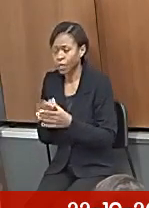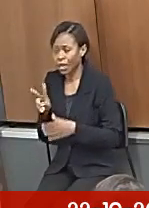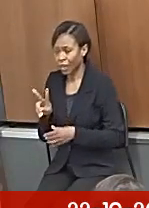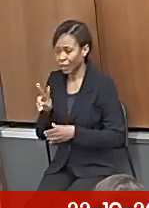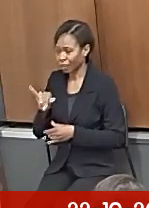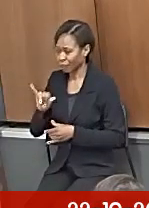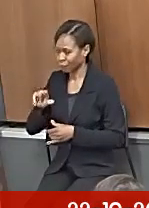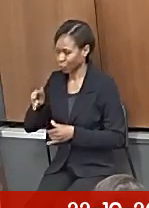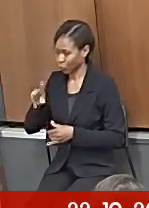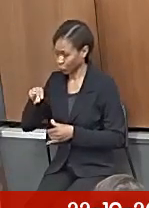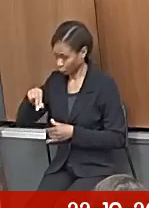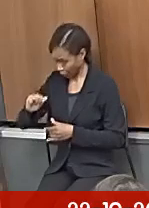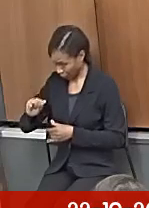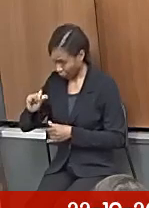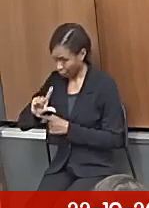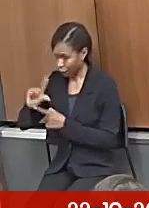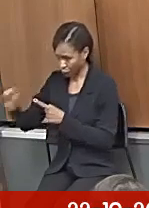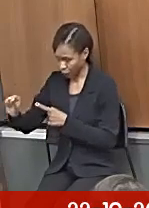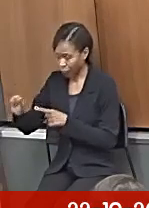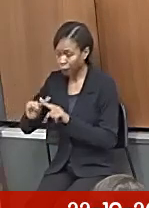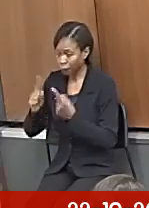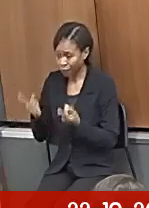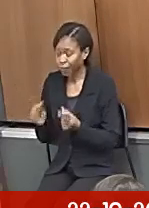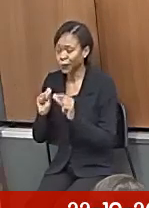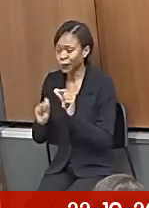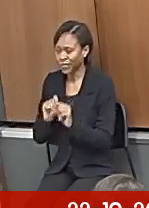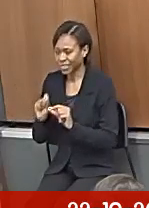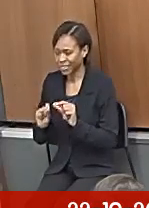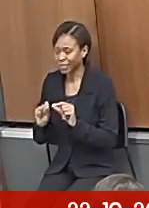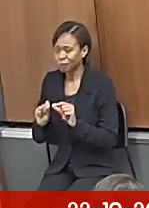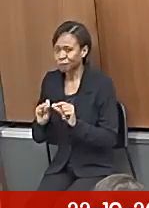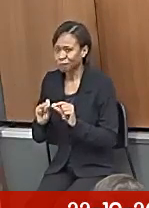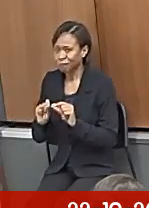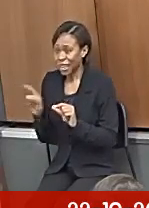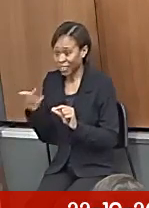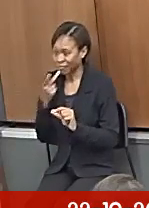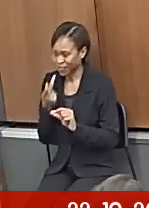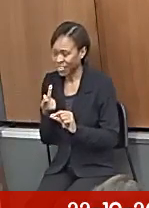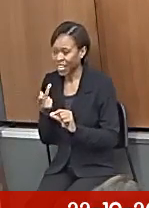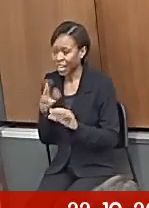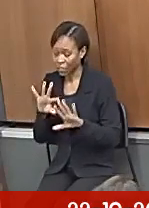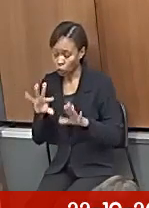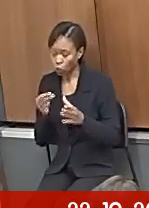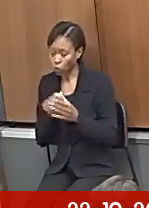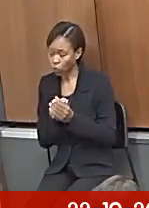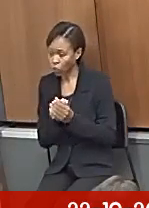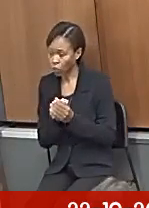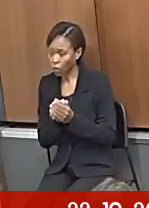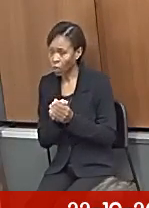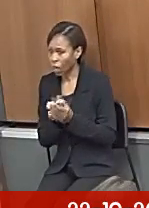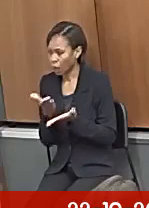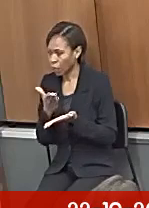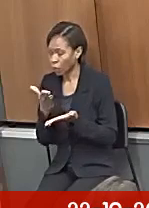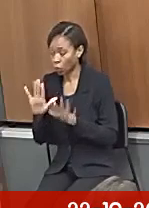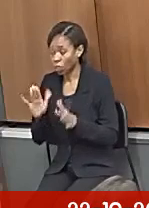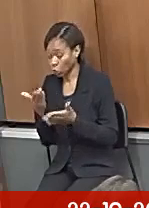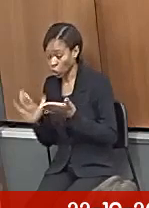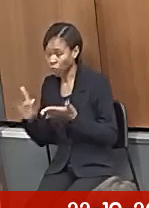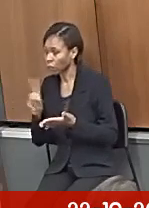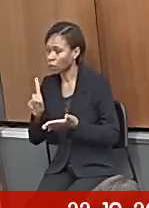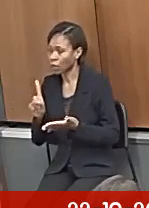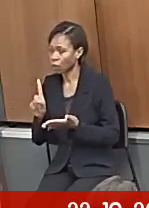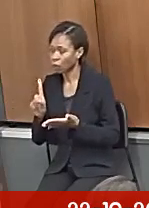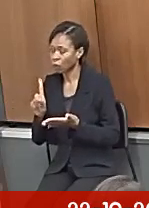embora... A inclusão, gente, é feita dentro de sala de aula. Ela diz para tirar... Não. A inclusão, de verdade,